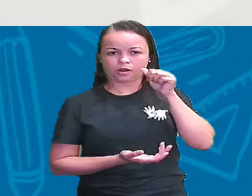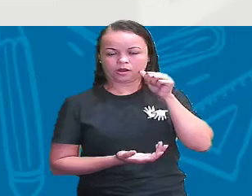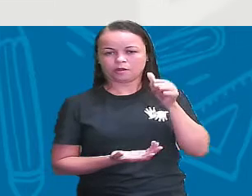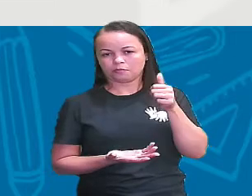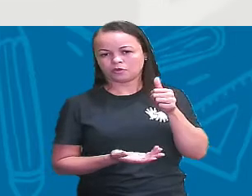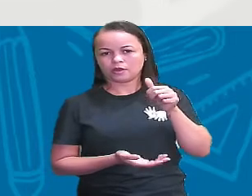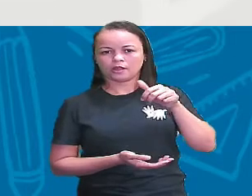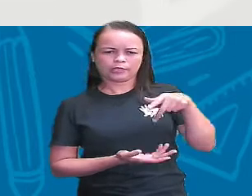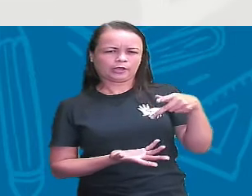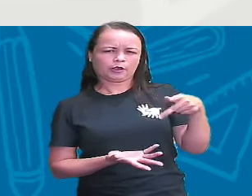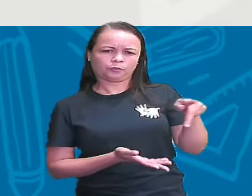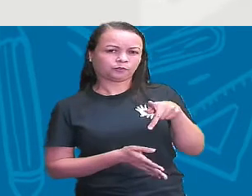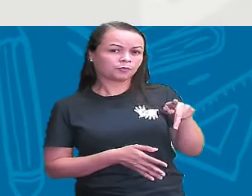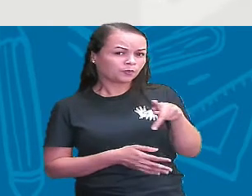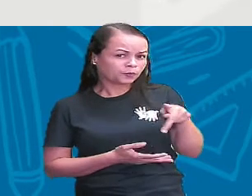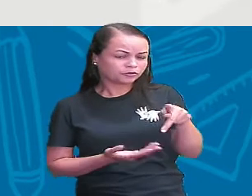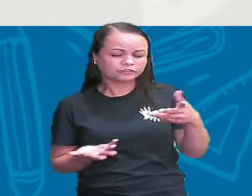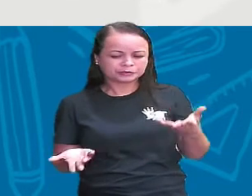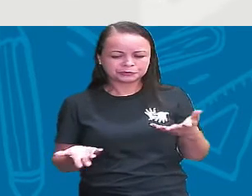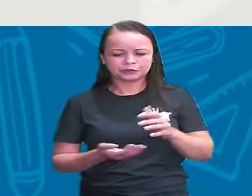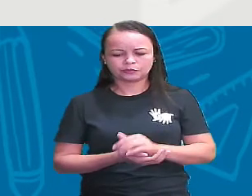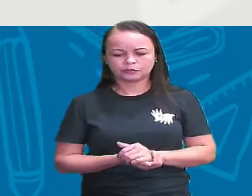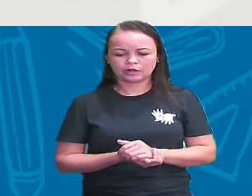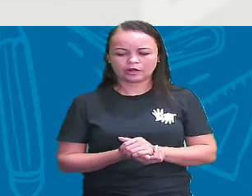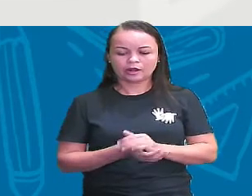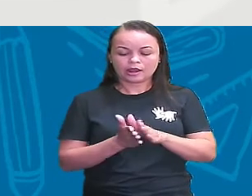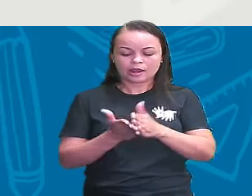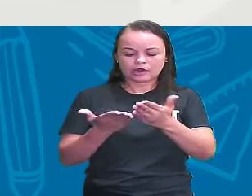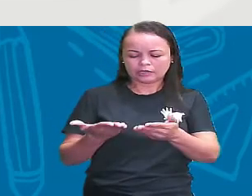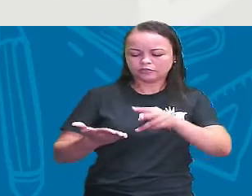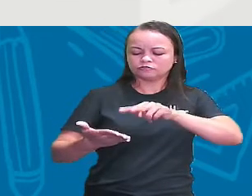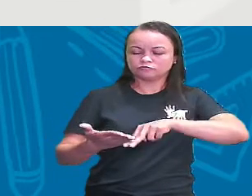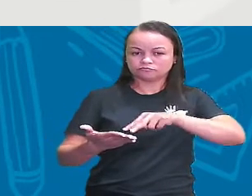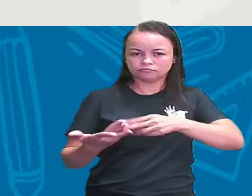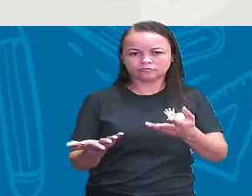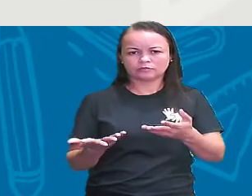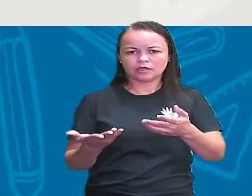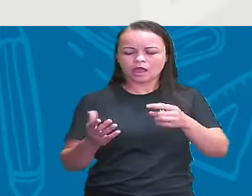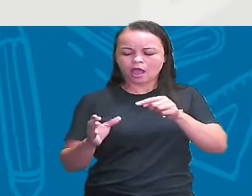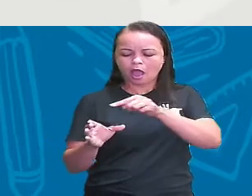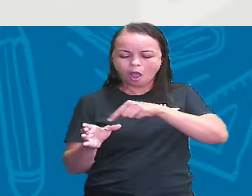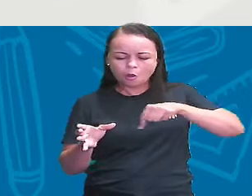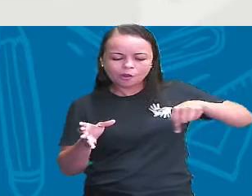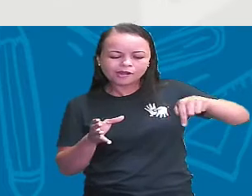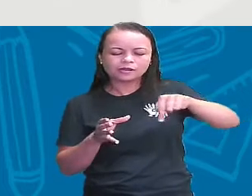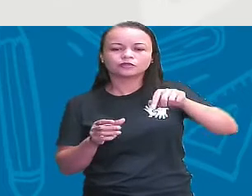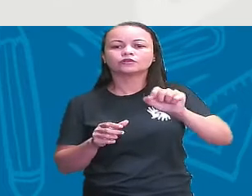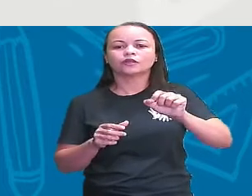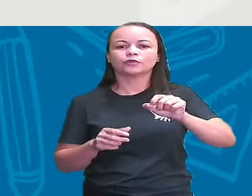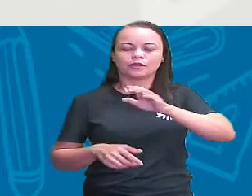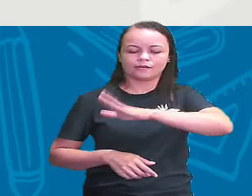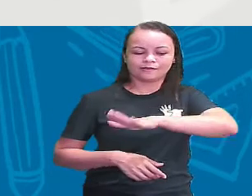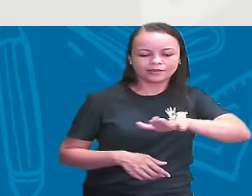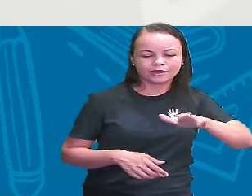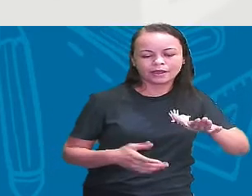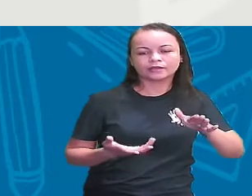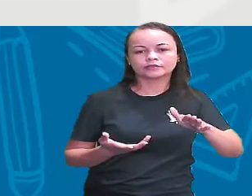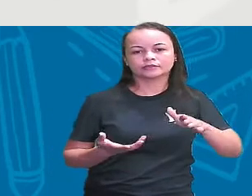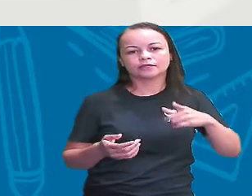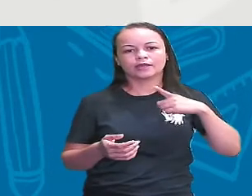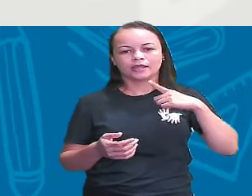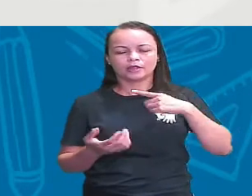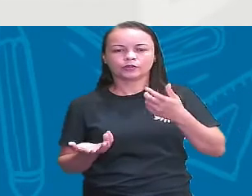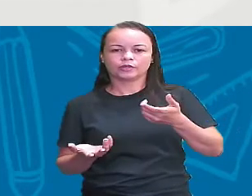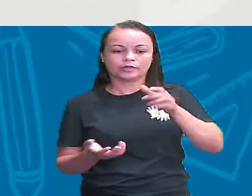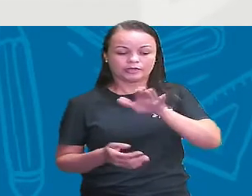lendo um livro. Ao redor dela eu tenho várias crianças. Tenho criança à sua direita e à sua esquerda.